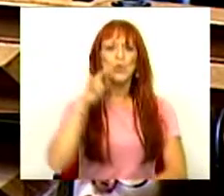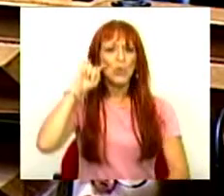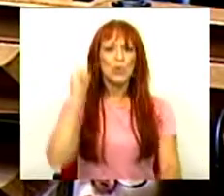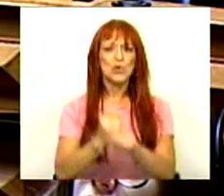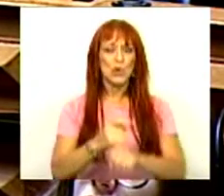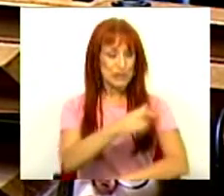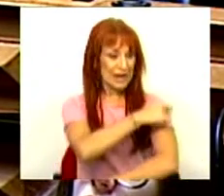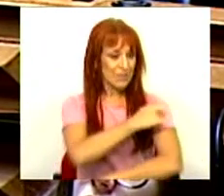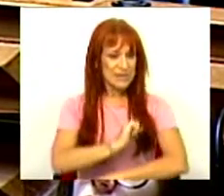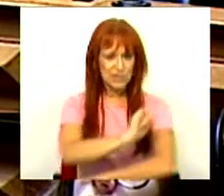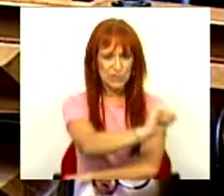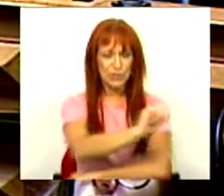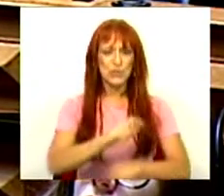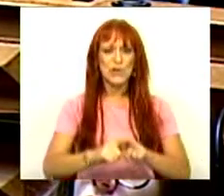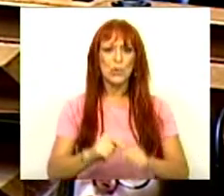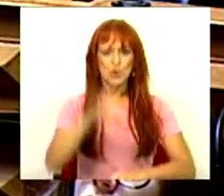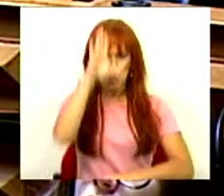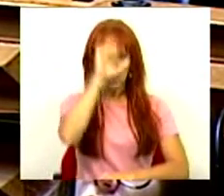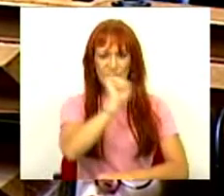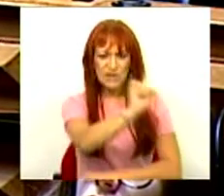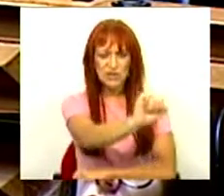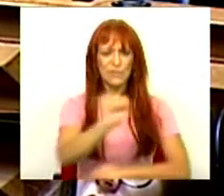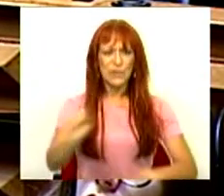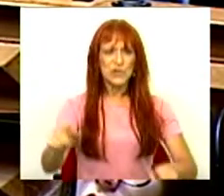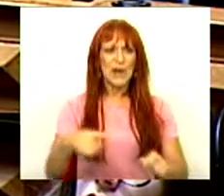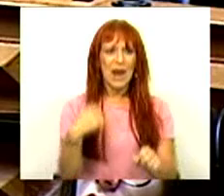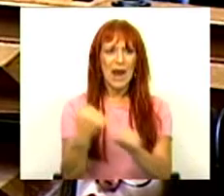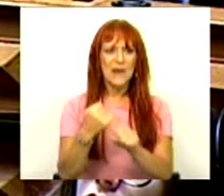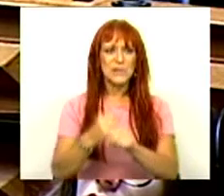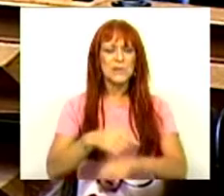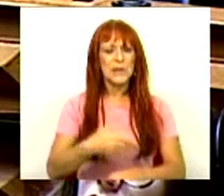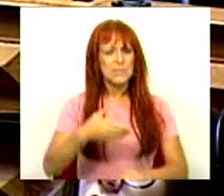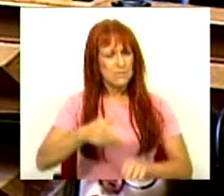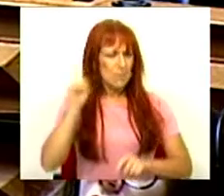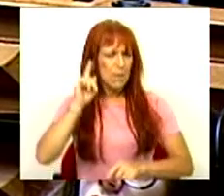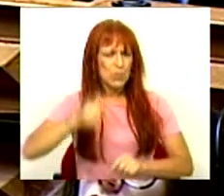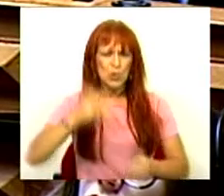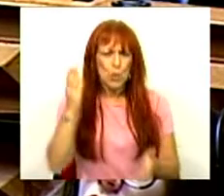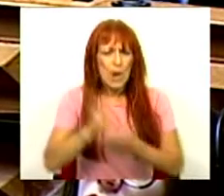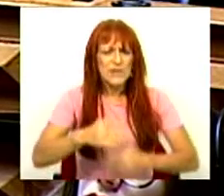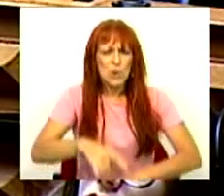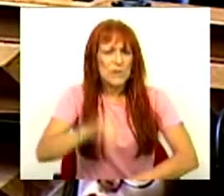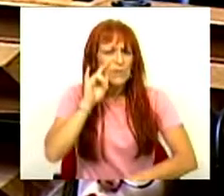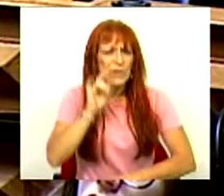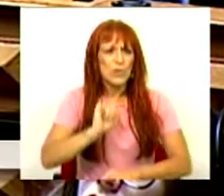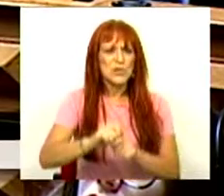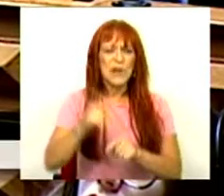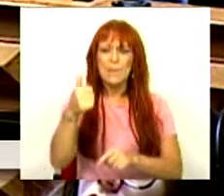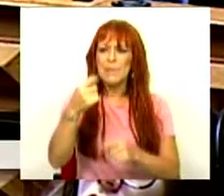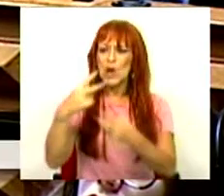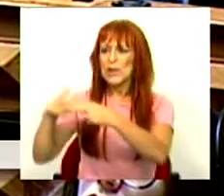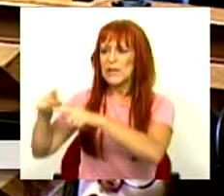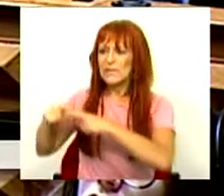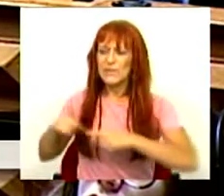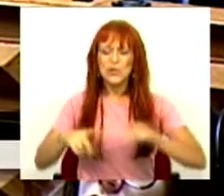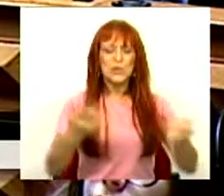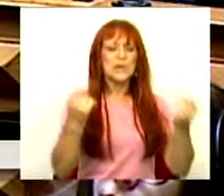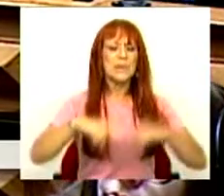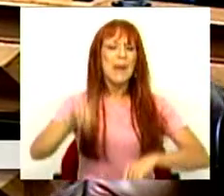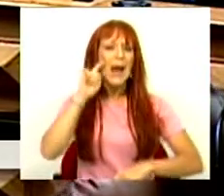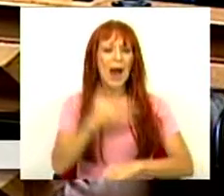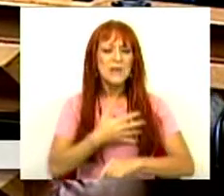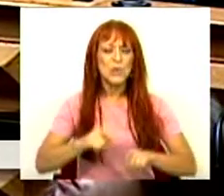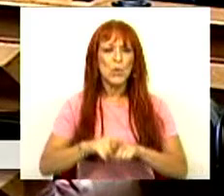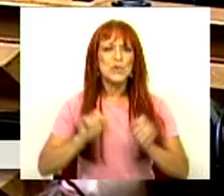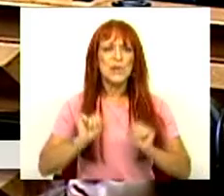seus representantes, os seus governantes. Esta ação é premente, não só para defender a biodiversidade, para salvaguardar